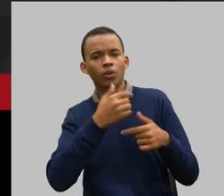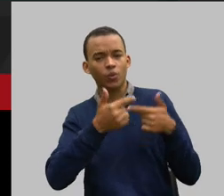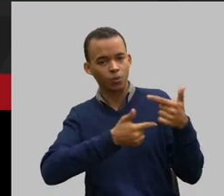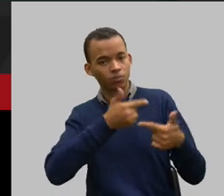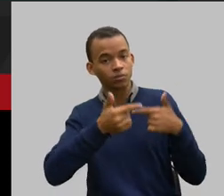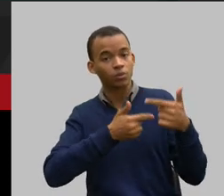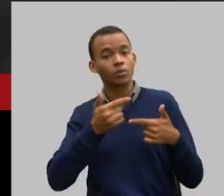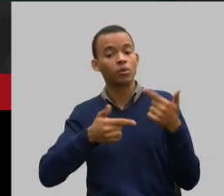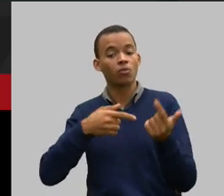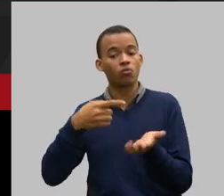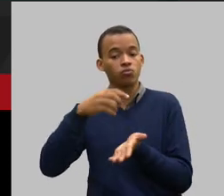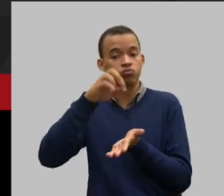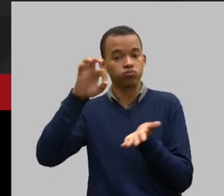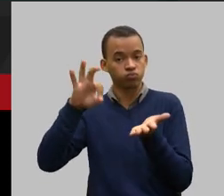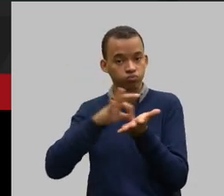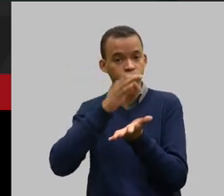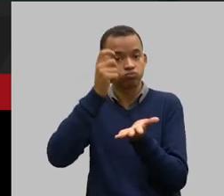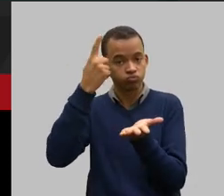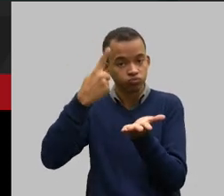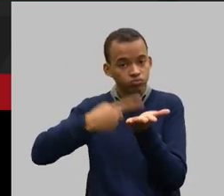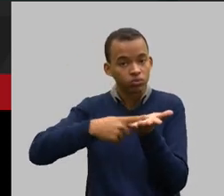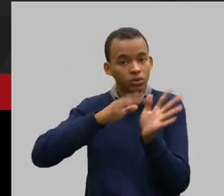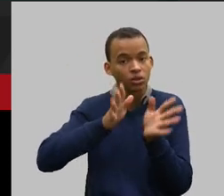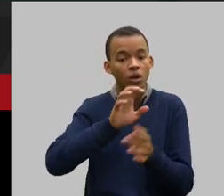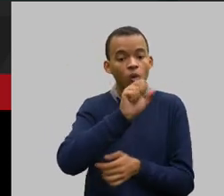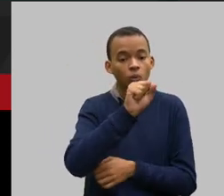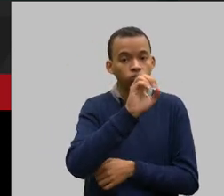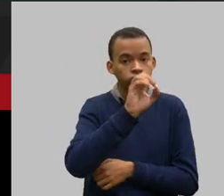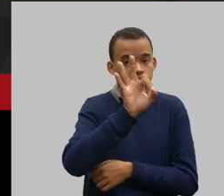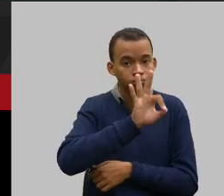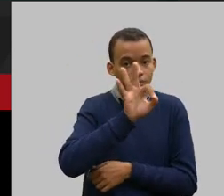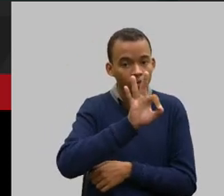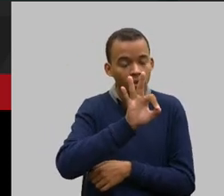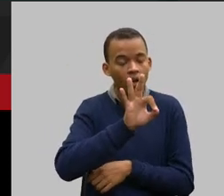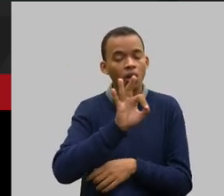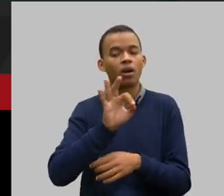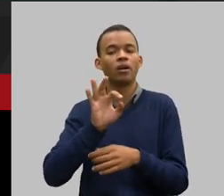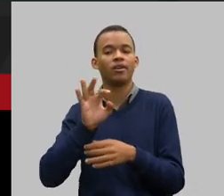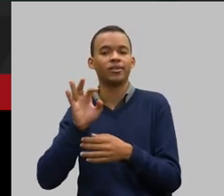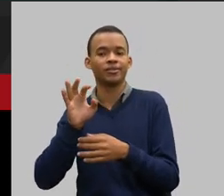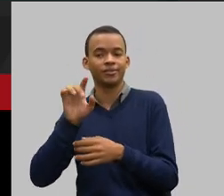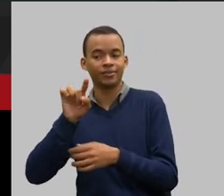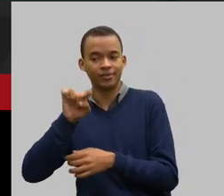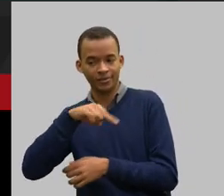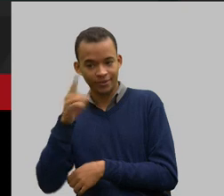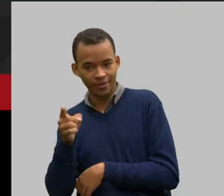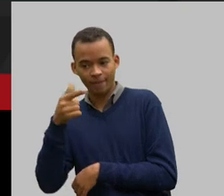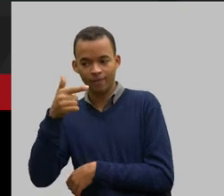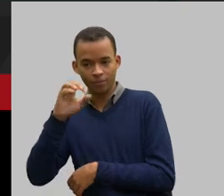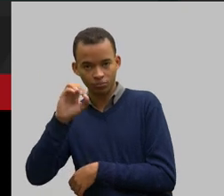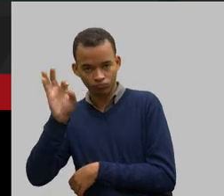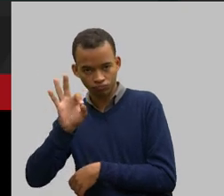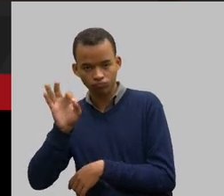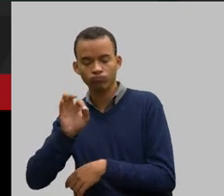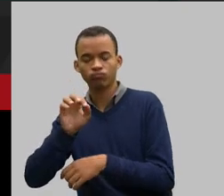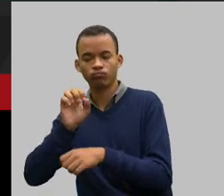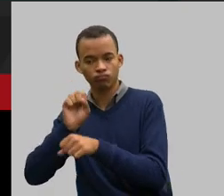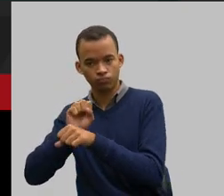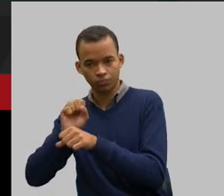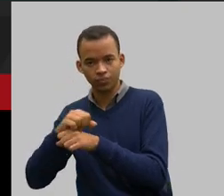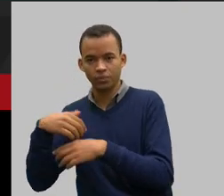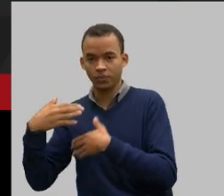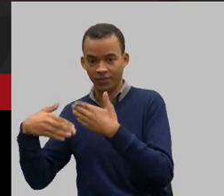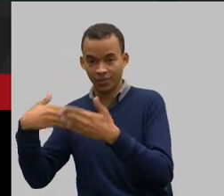contratadas os outros 20% em andamento e tudo isso que a gente tá falando e fazendo com a nossa querida